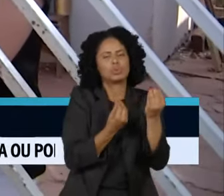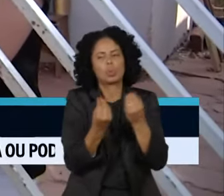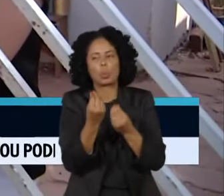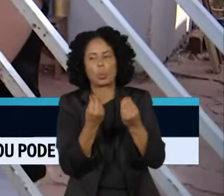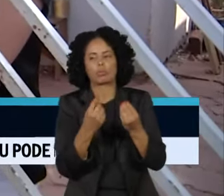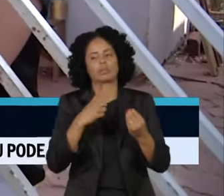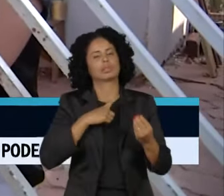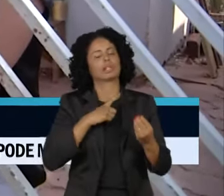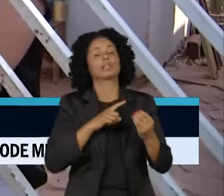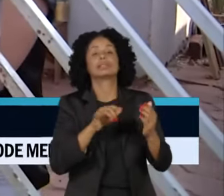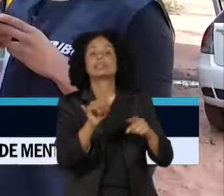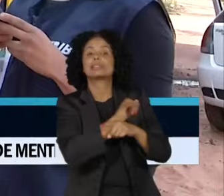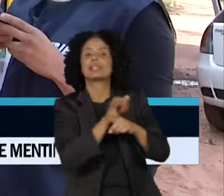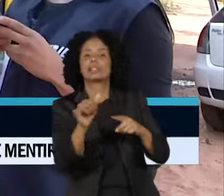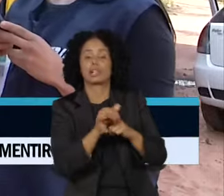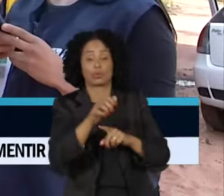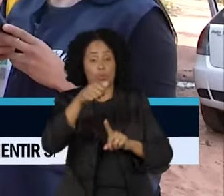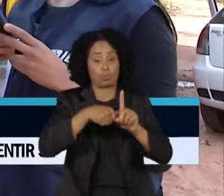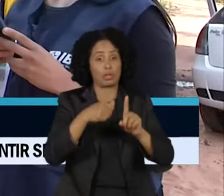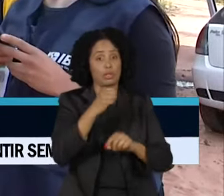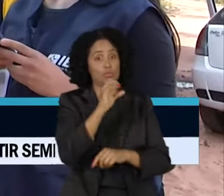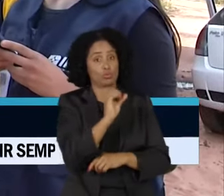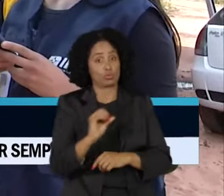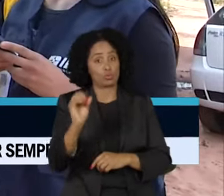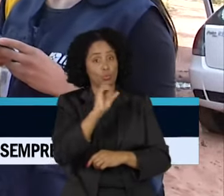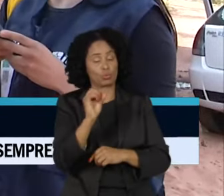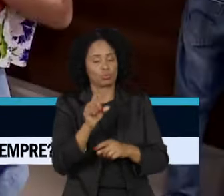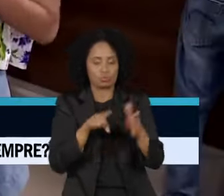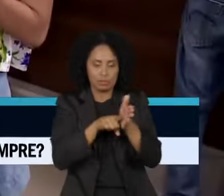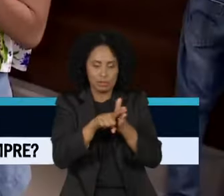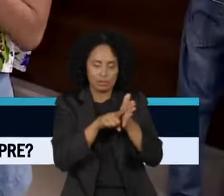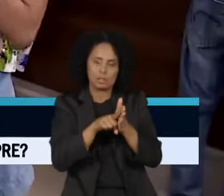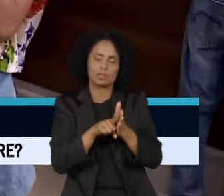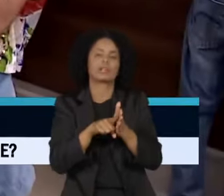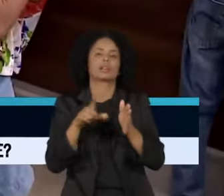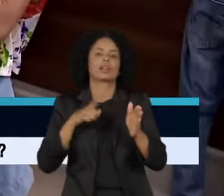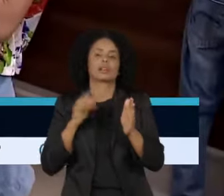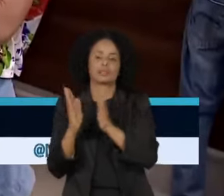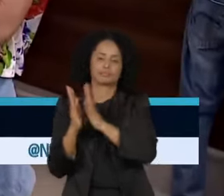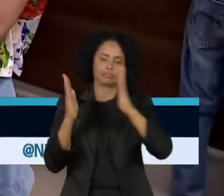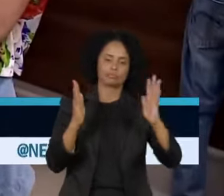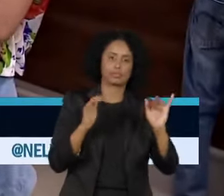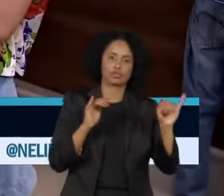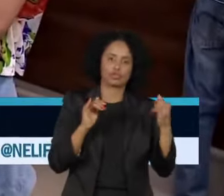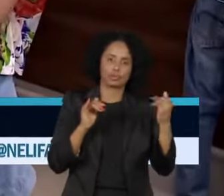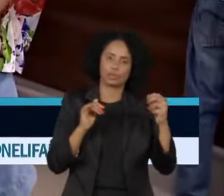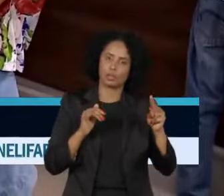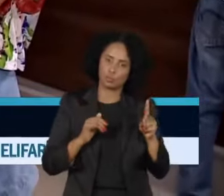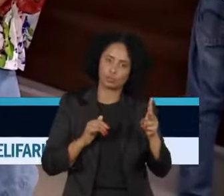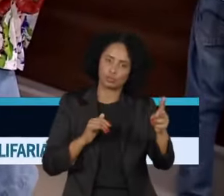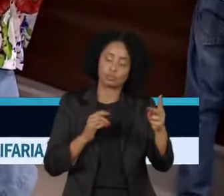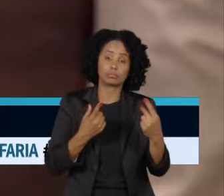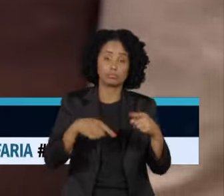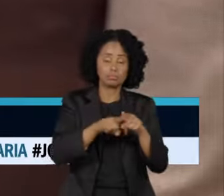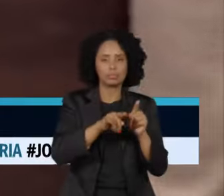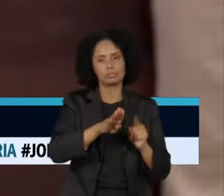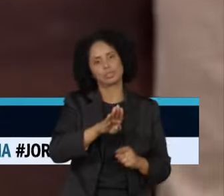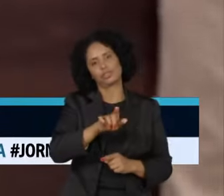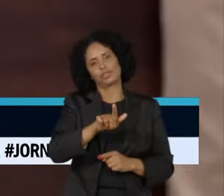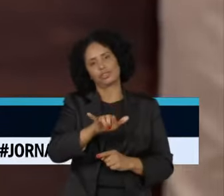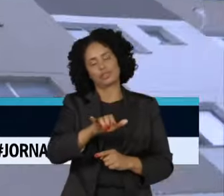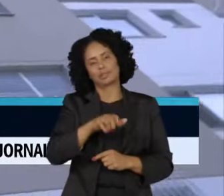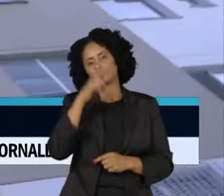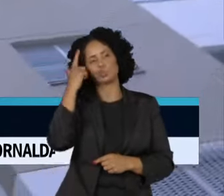ter se encerrado em outubro, deve continuar ainda em janeiro. O IBGE enfrenta dificuldades em contratar pessoal para